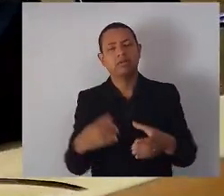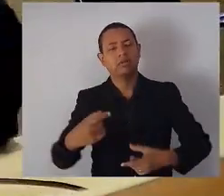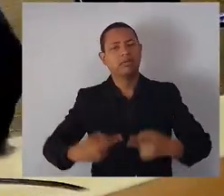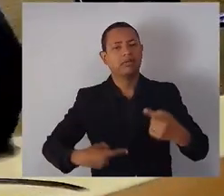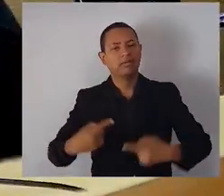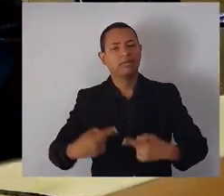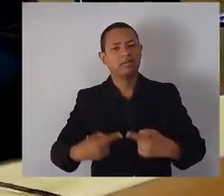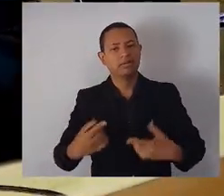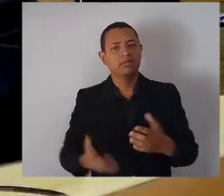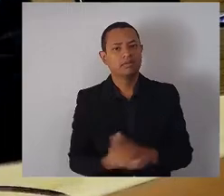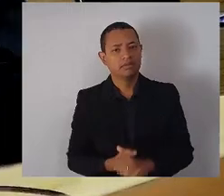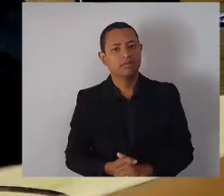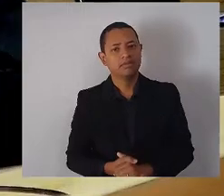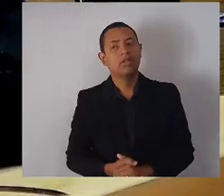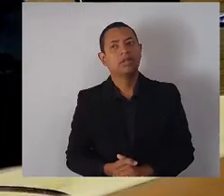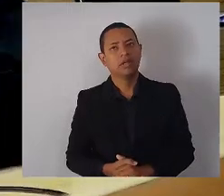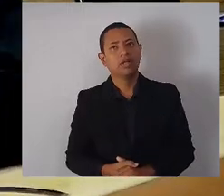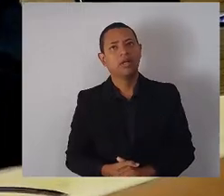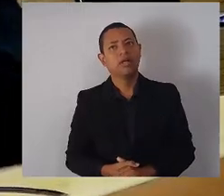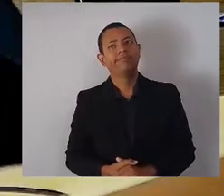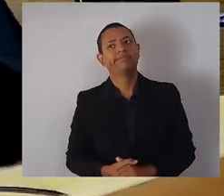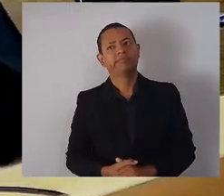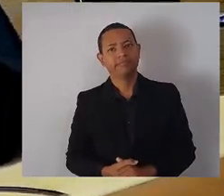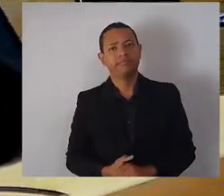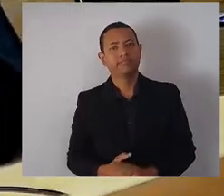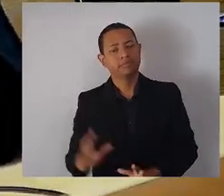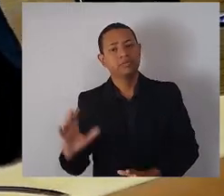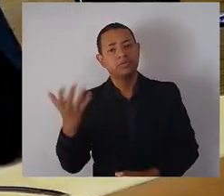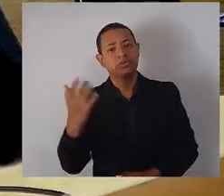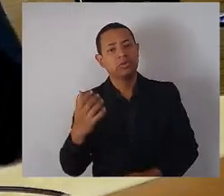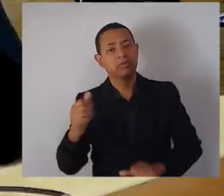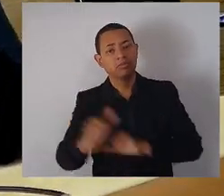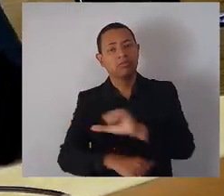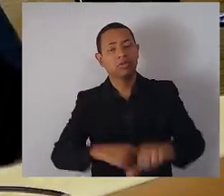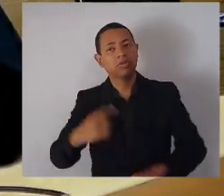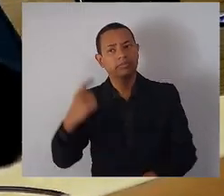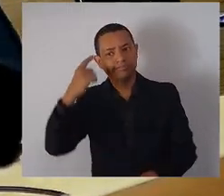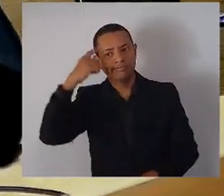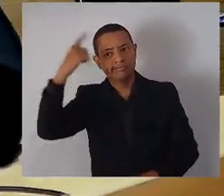que resultou em mudança de ideologia partidária, o que por si só já